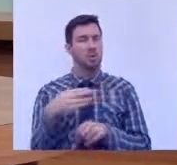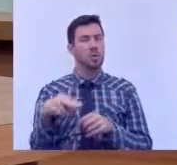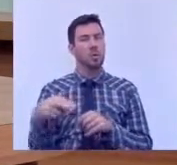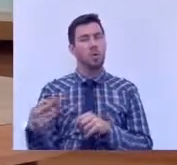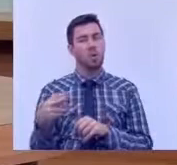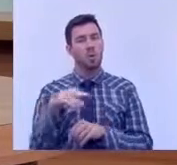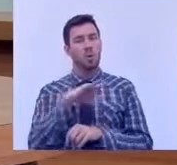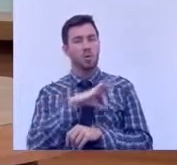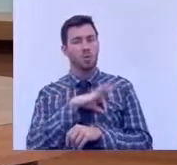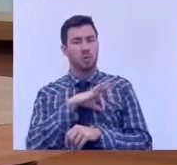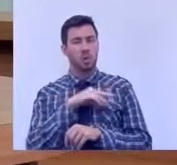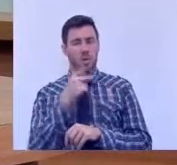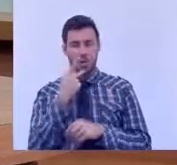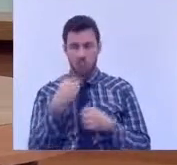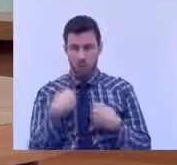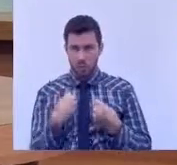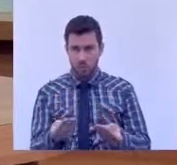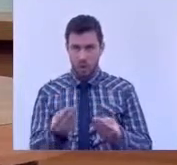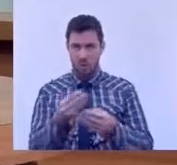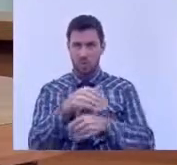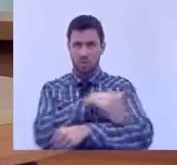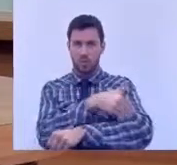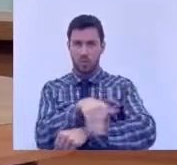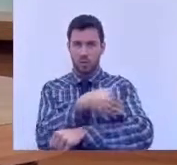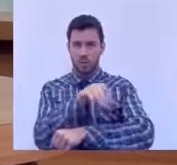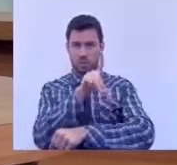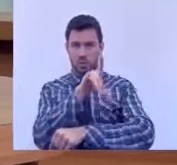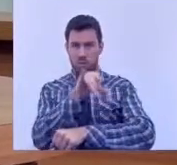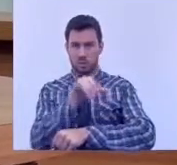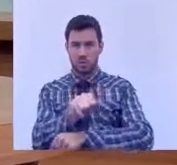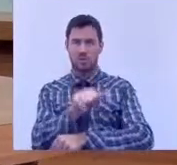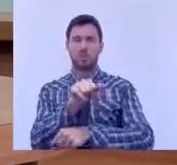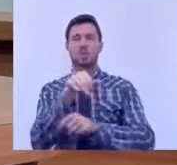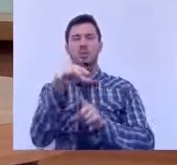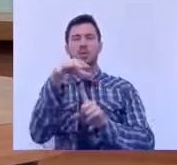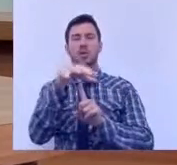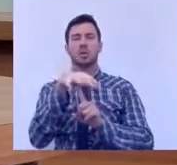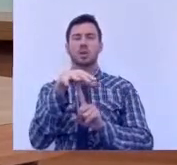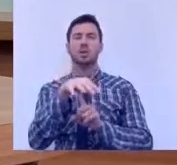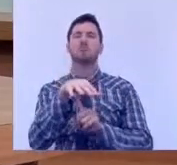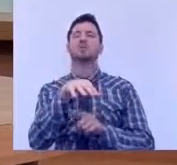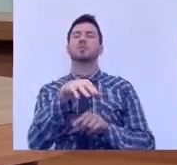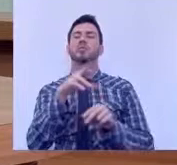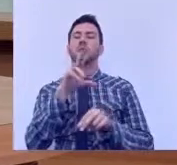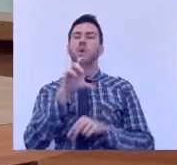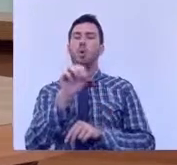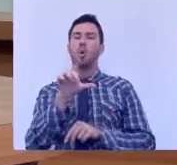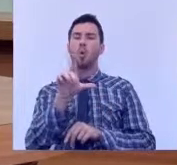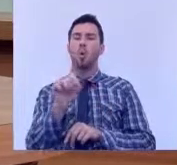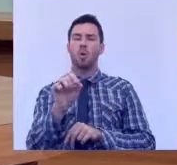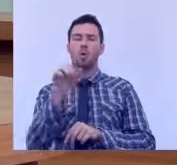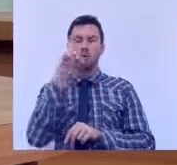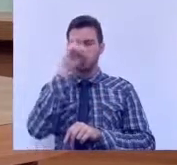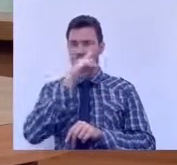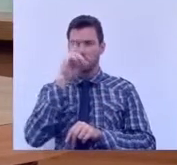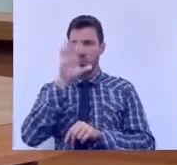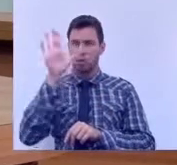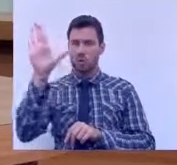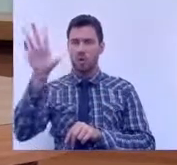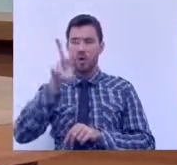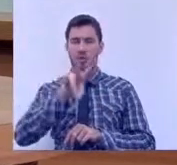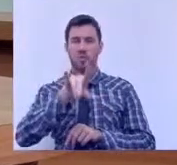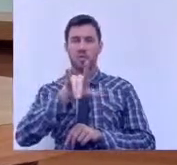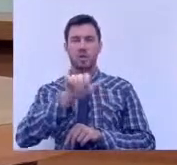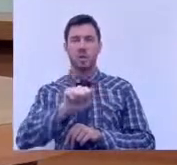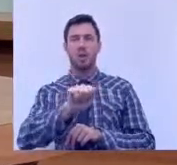eu estou aqui dando endereço e estou dando o dia. A Feira do Rolo, no próximo domingo, senhor presidente, ela vai acontecer lá na Vila Galvão,